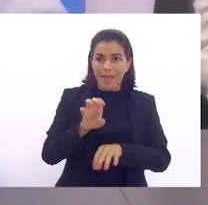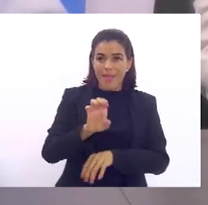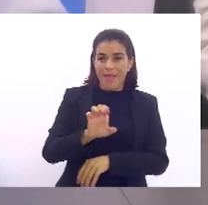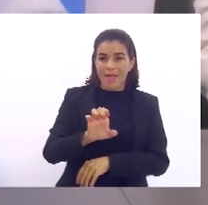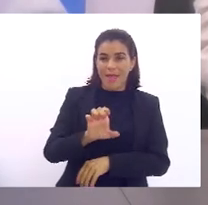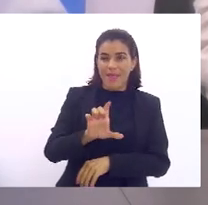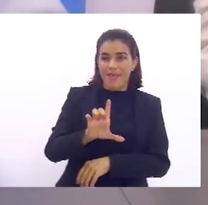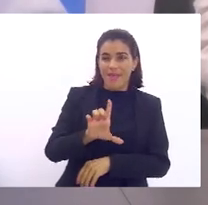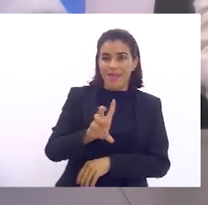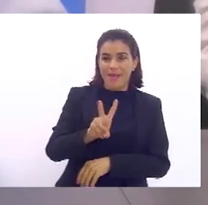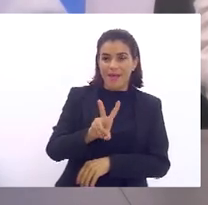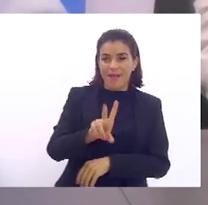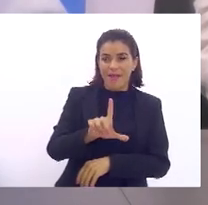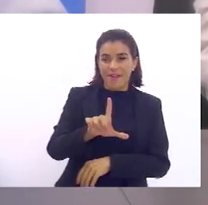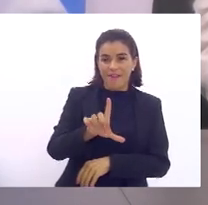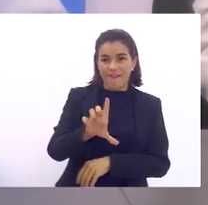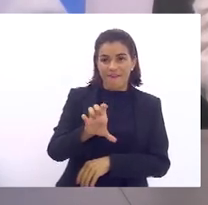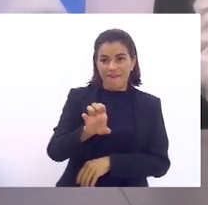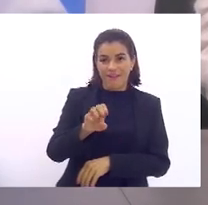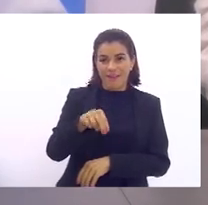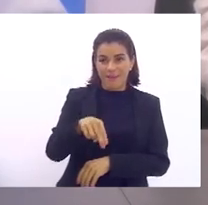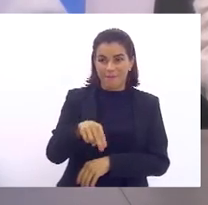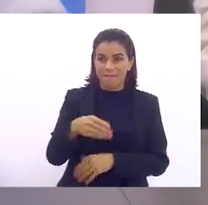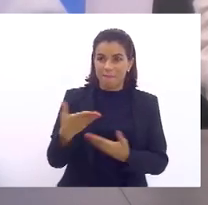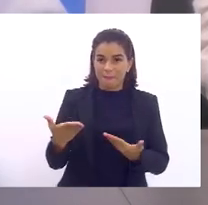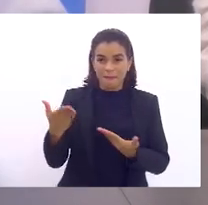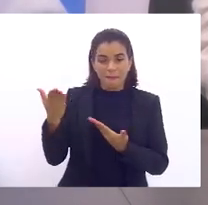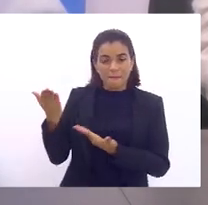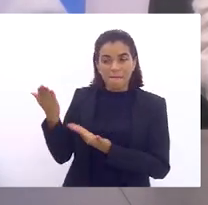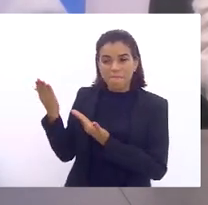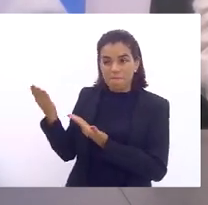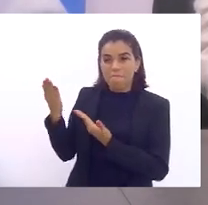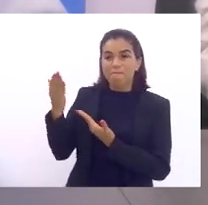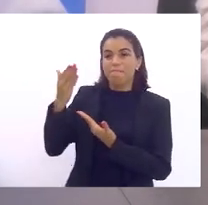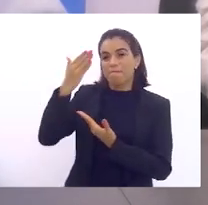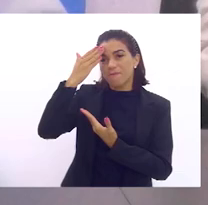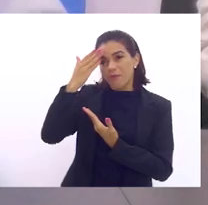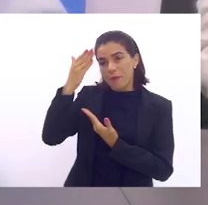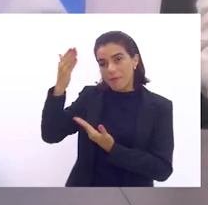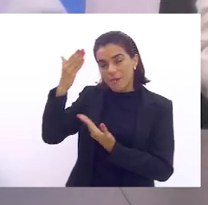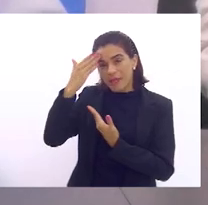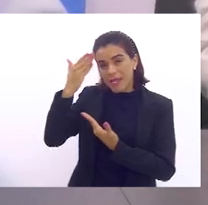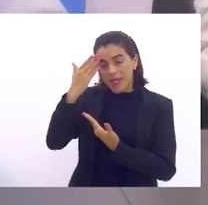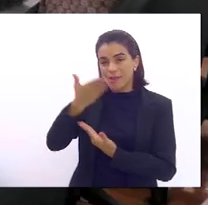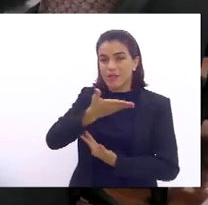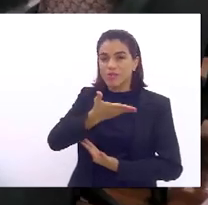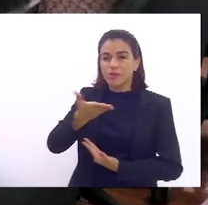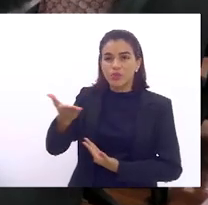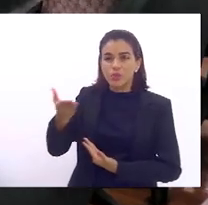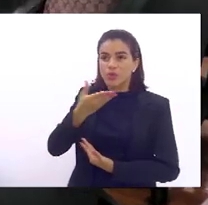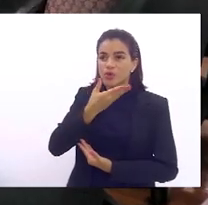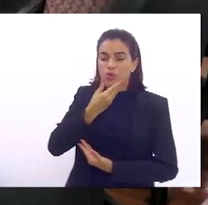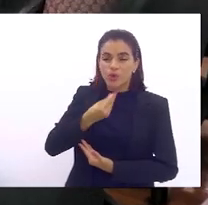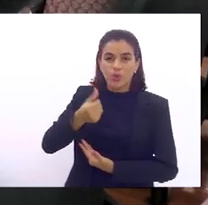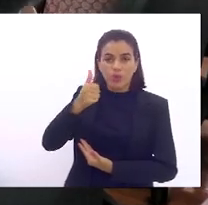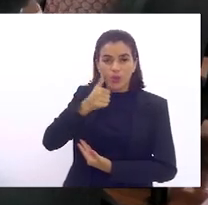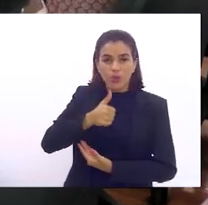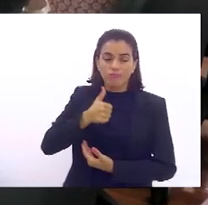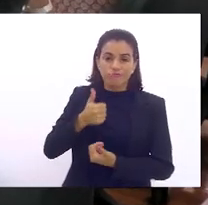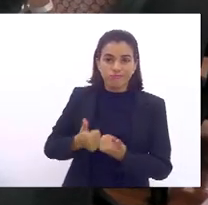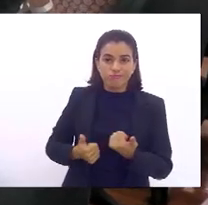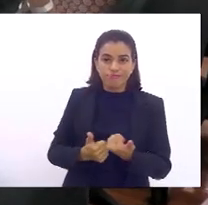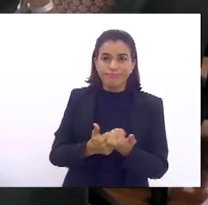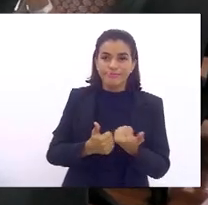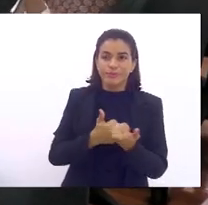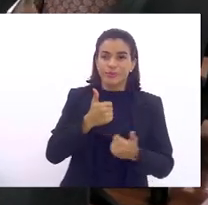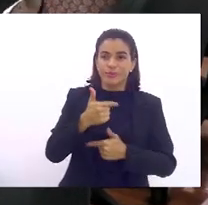Laer então fica aqui o nosso agradecimento a todos aqueles e aquelas que contribuíram para esse trabalho e